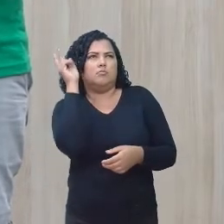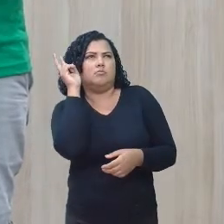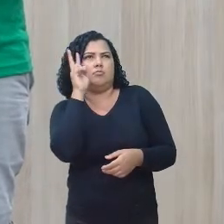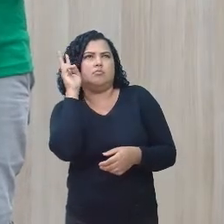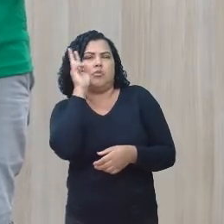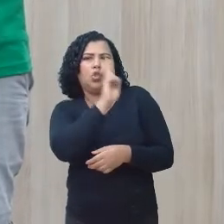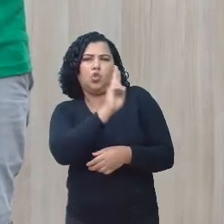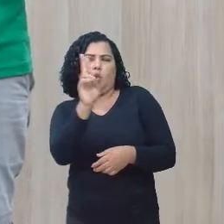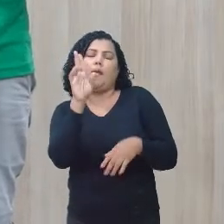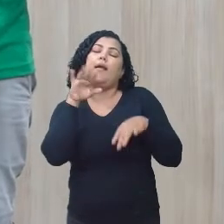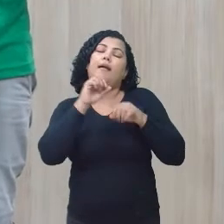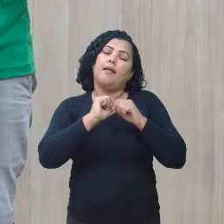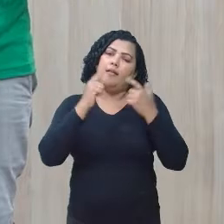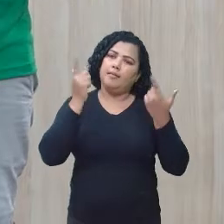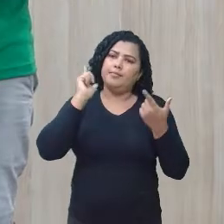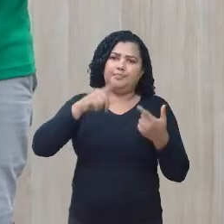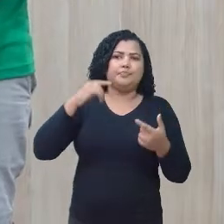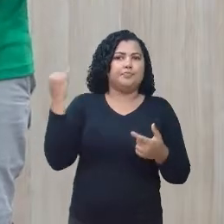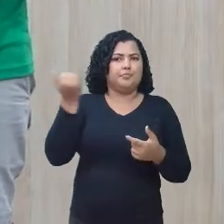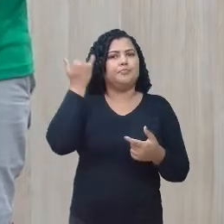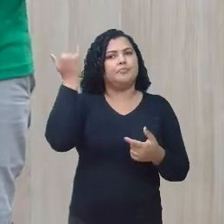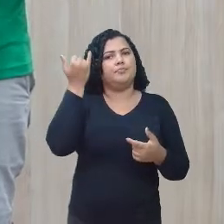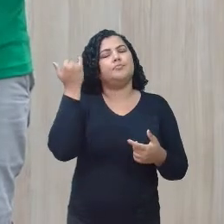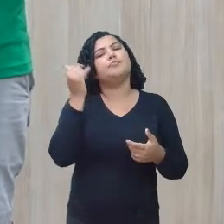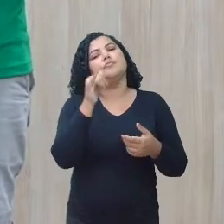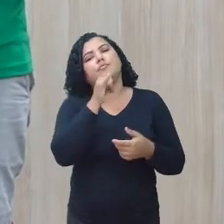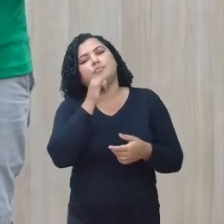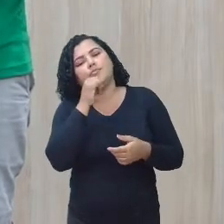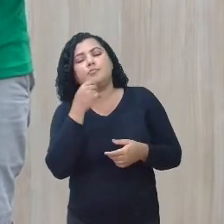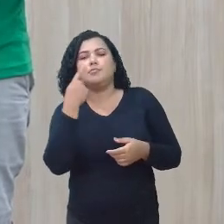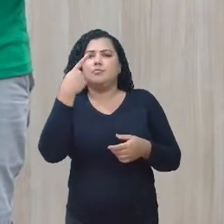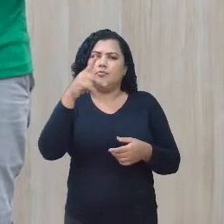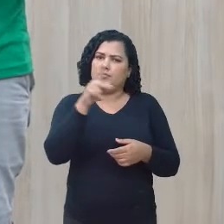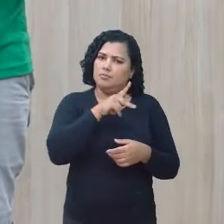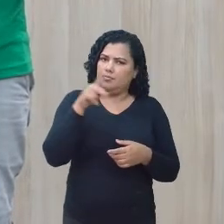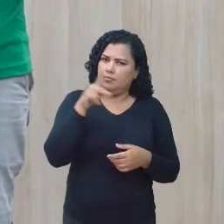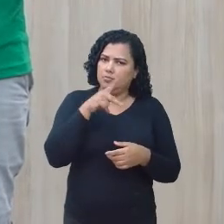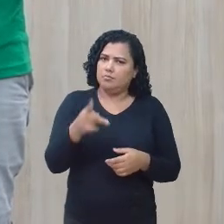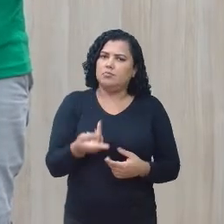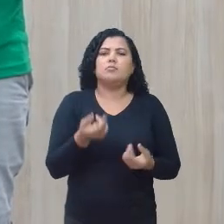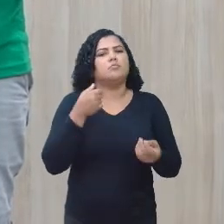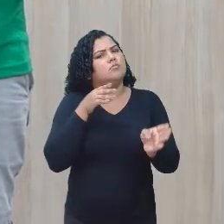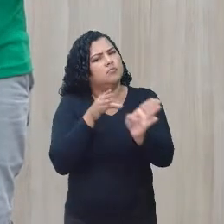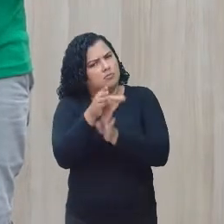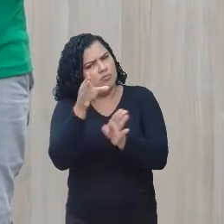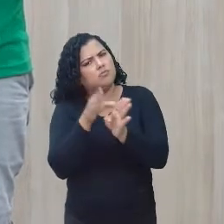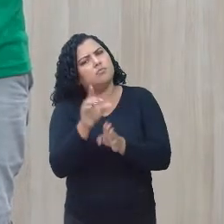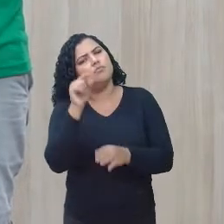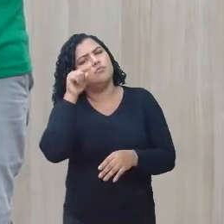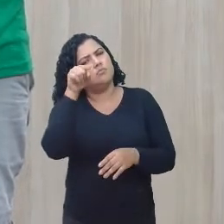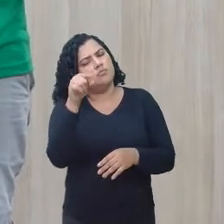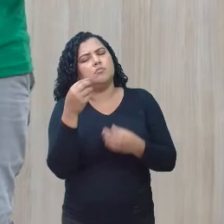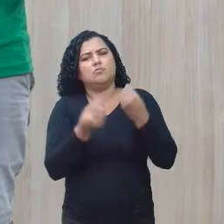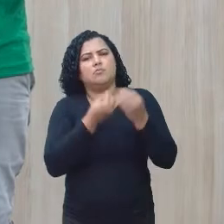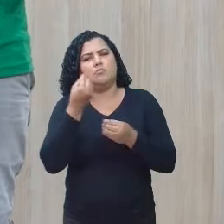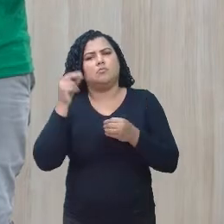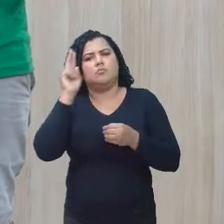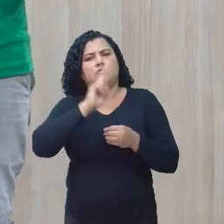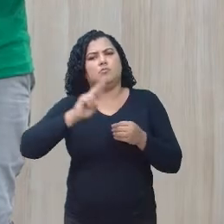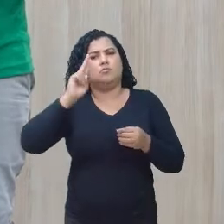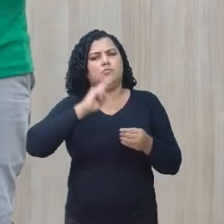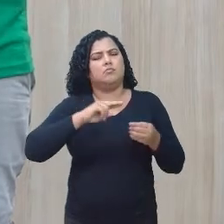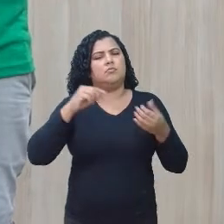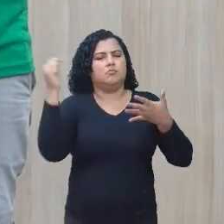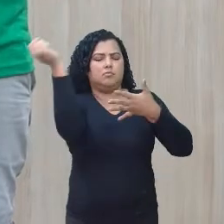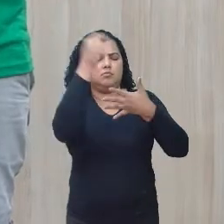É lógico que na sequência o colega professor, professora aí, ele vai te dar algumas orientações desses elementos da